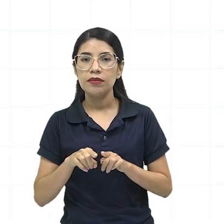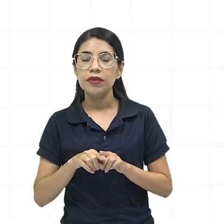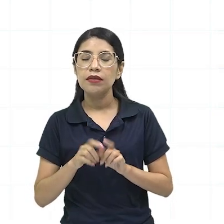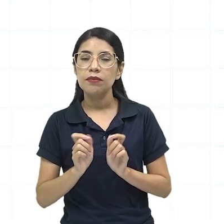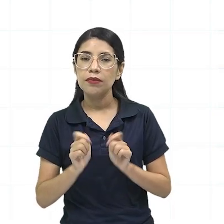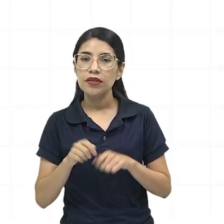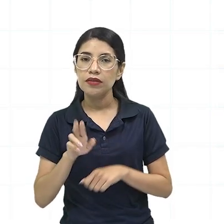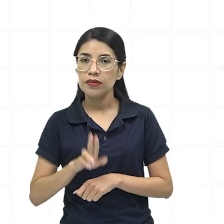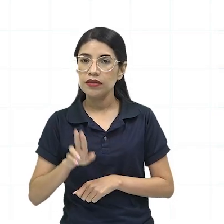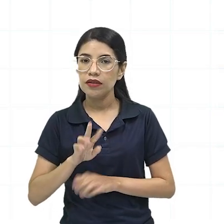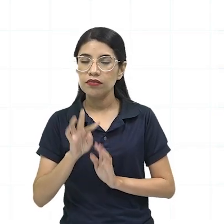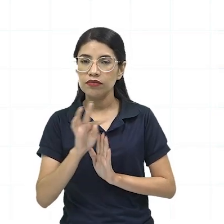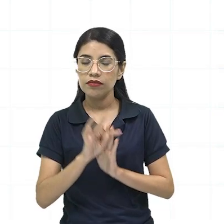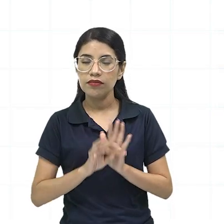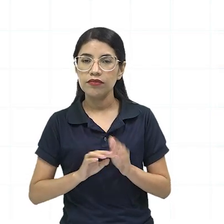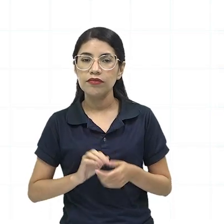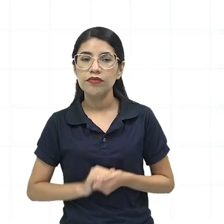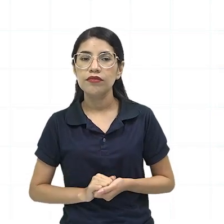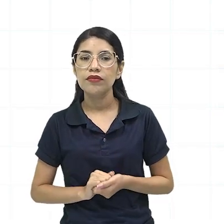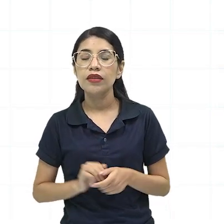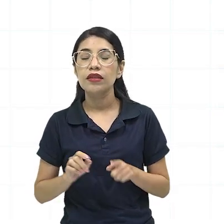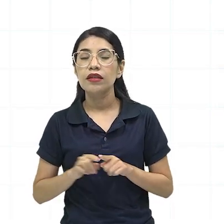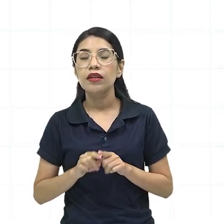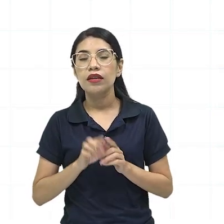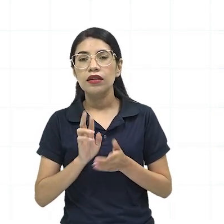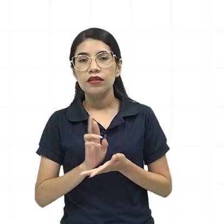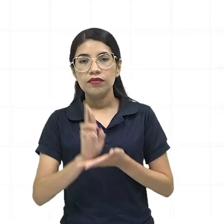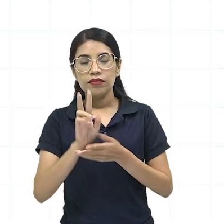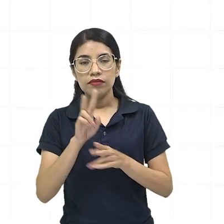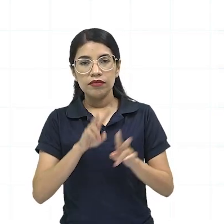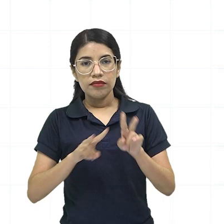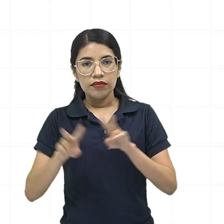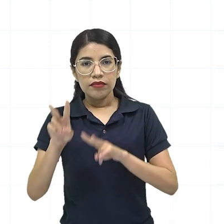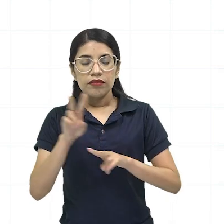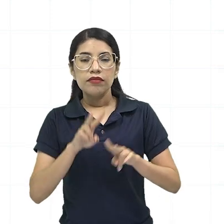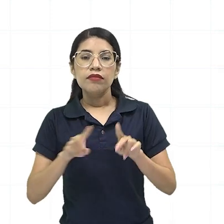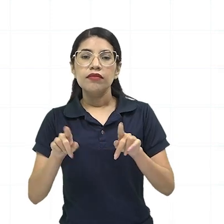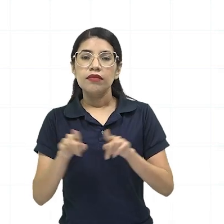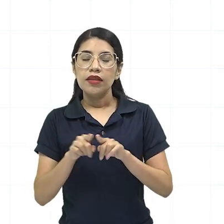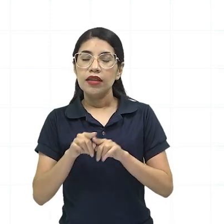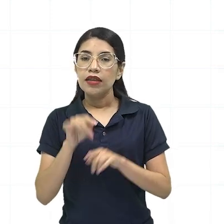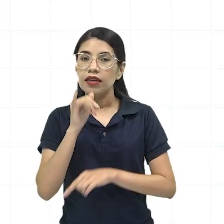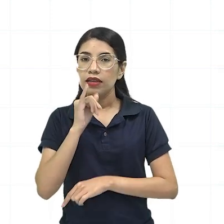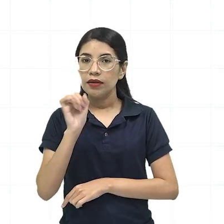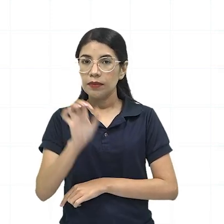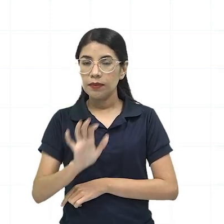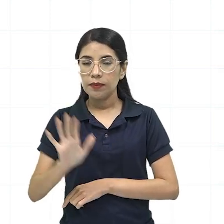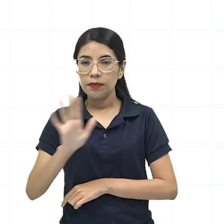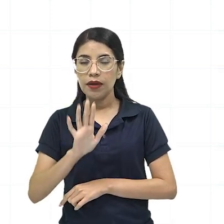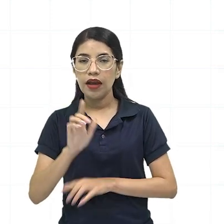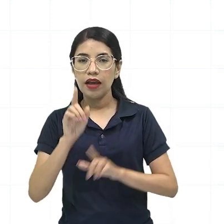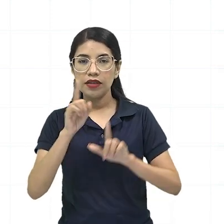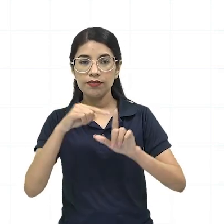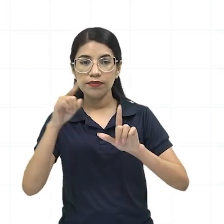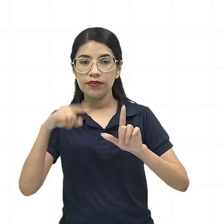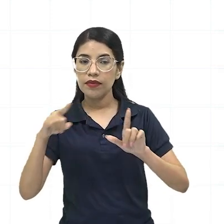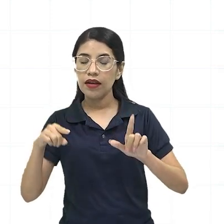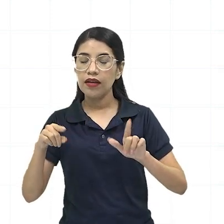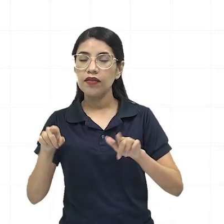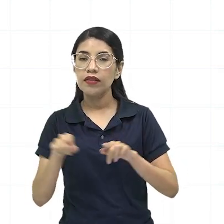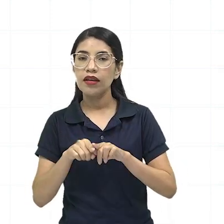dimensão. Também recursos visuais. Falando muito sobre recursos visuais, como imagens, gráficos